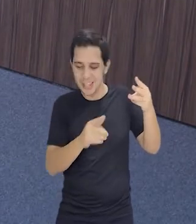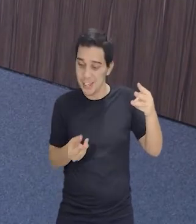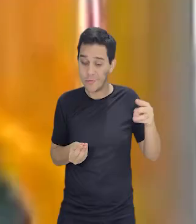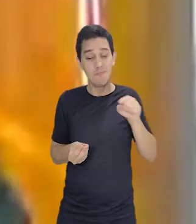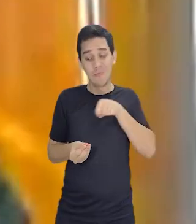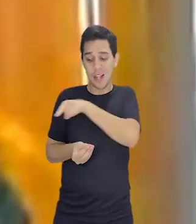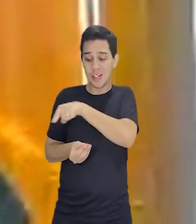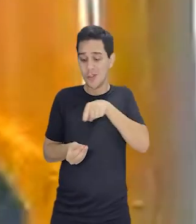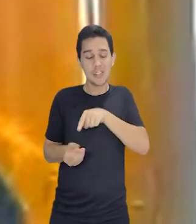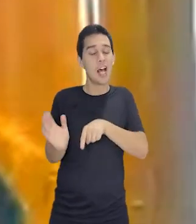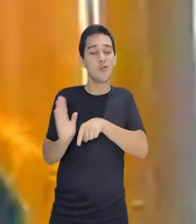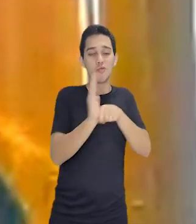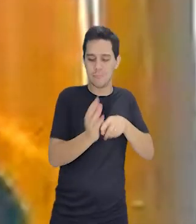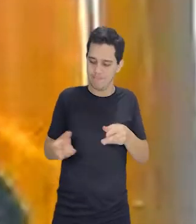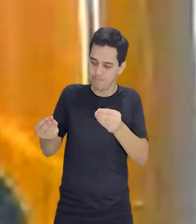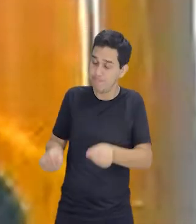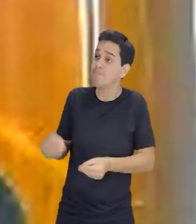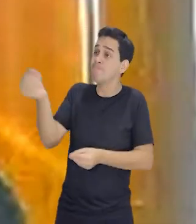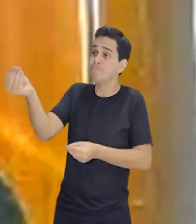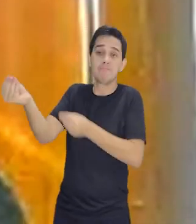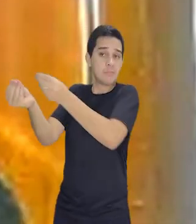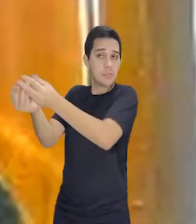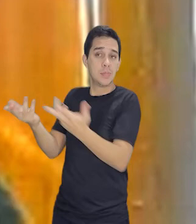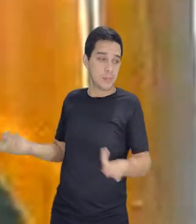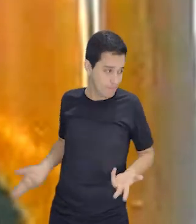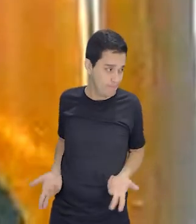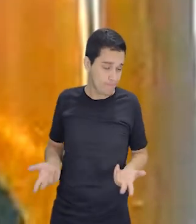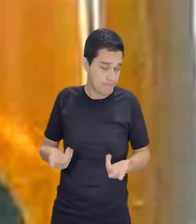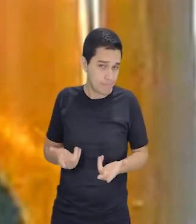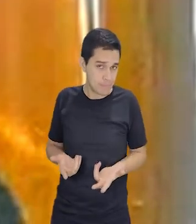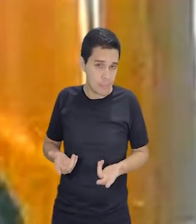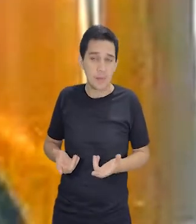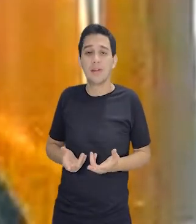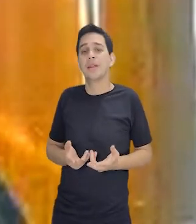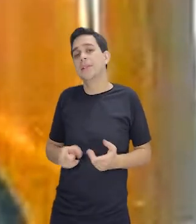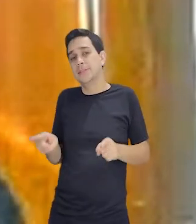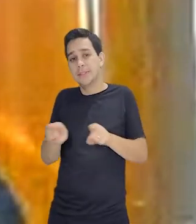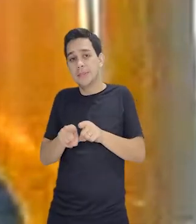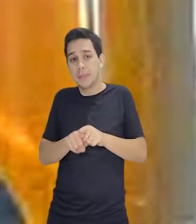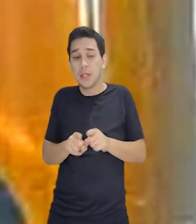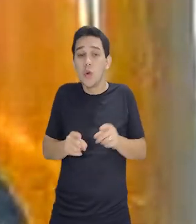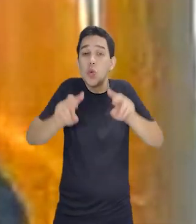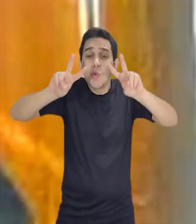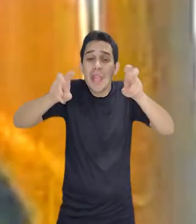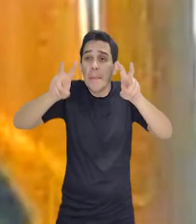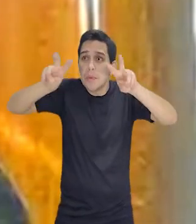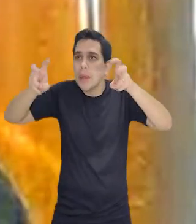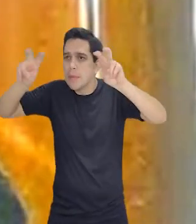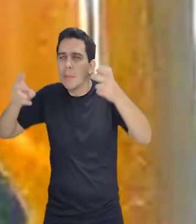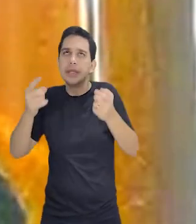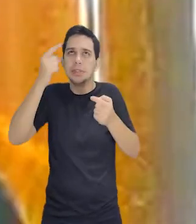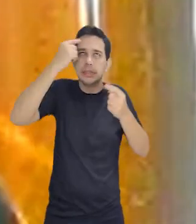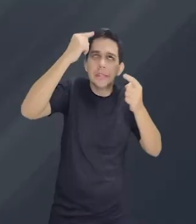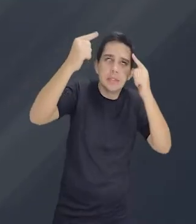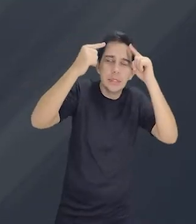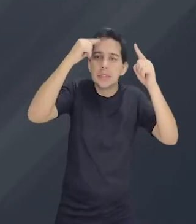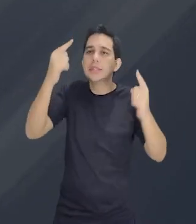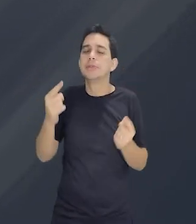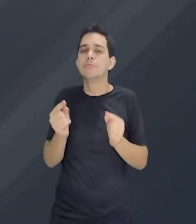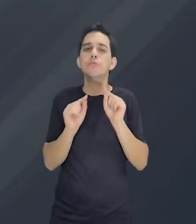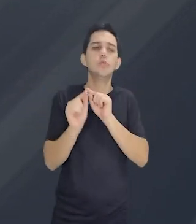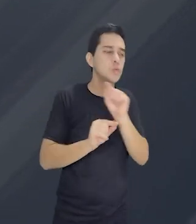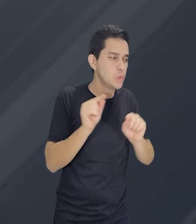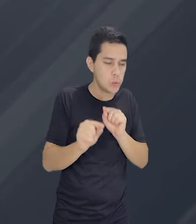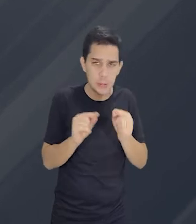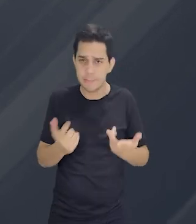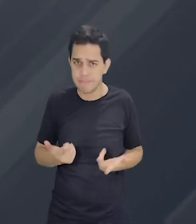trabalhados no PGA 2021-2022 e que contemplaram os seguintes temas como eixos centrais de atuação. O